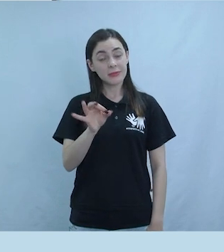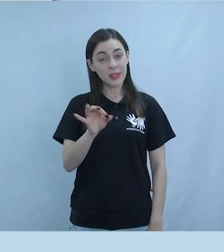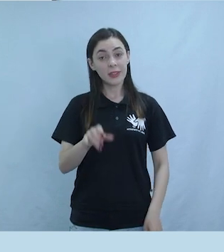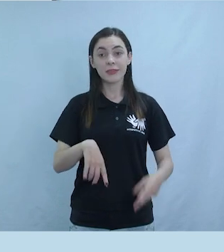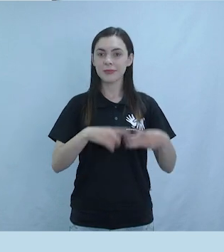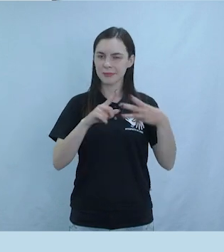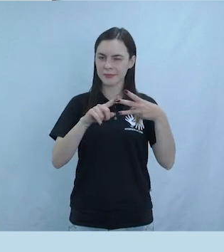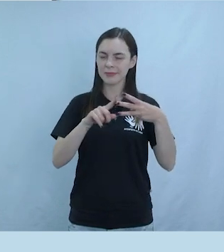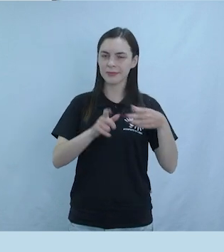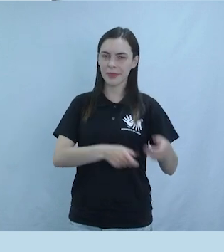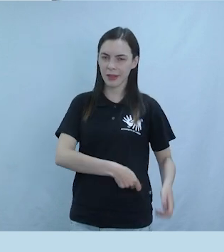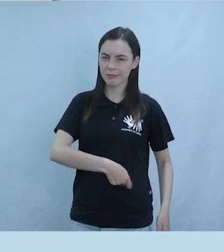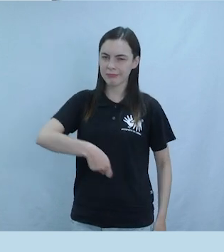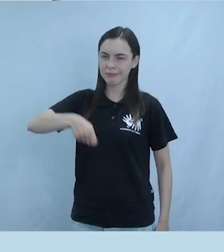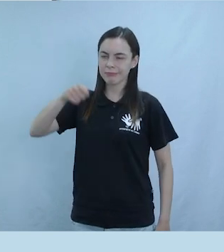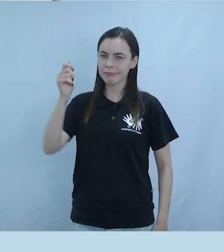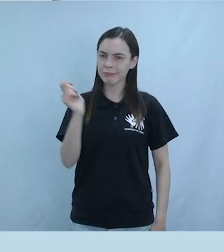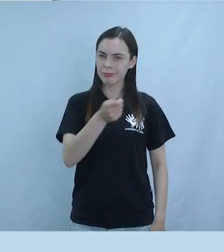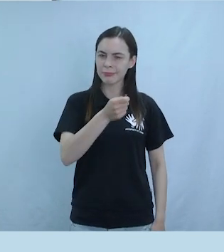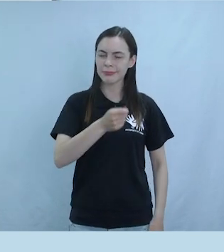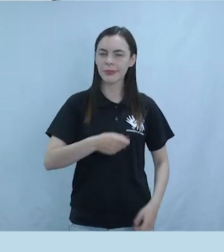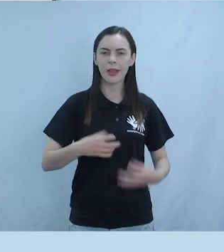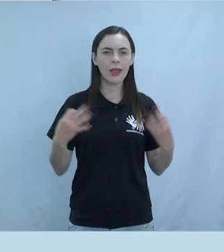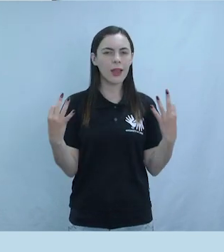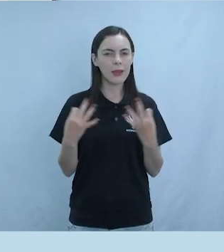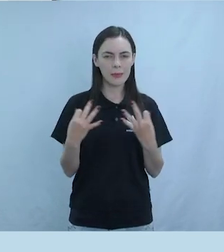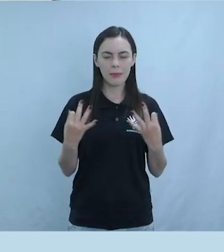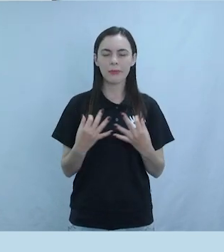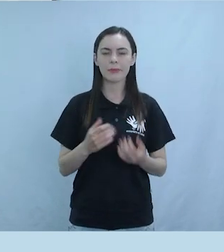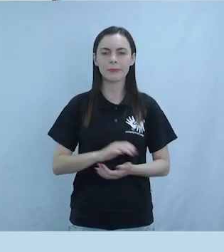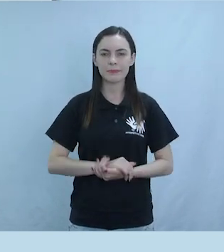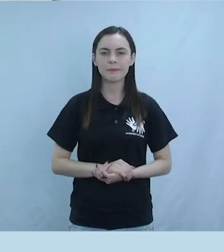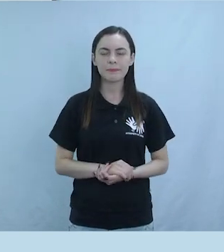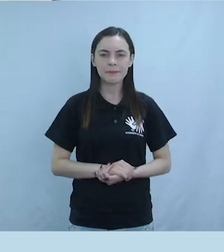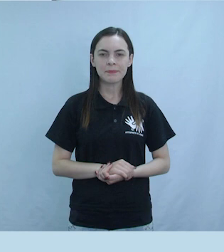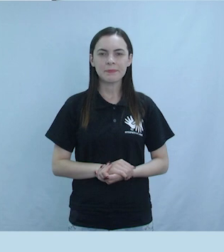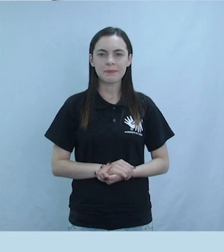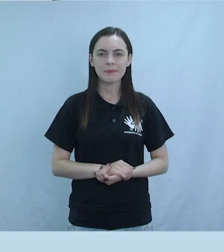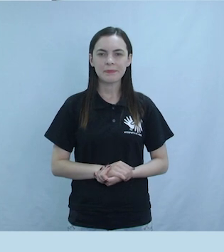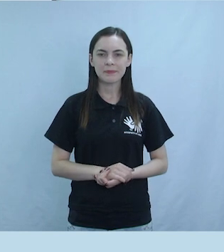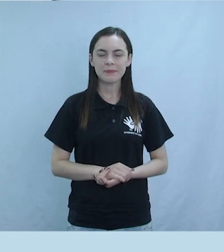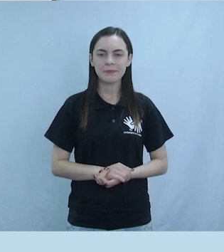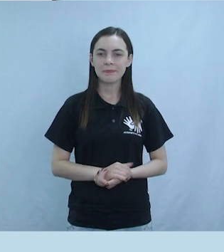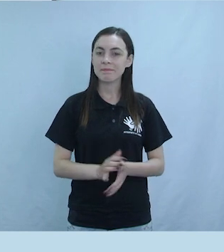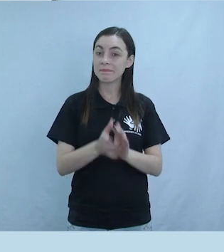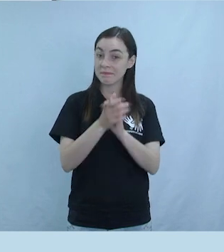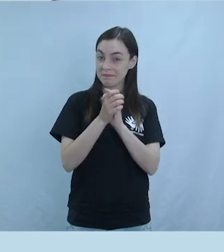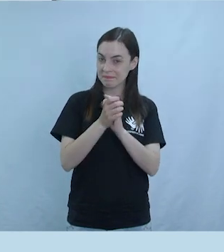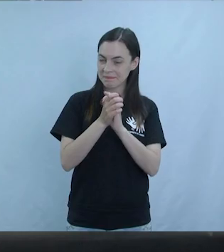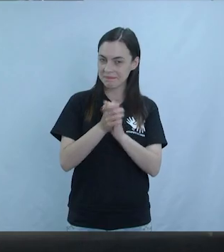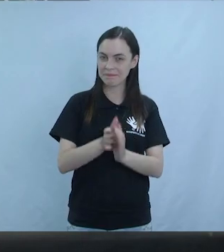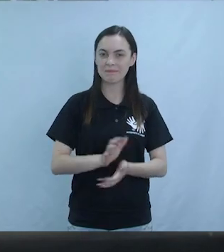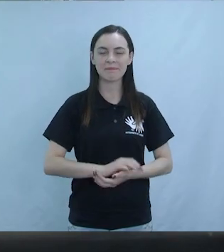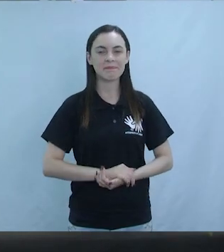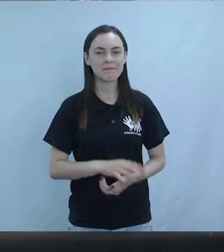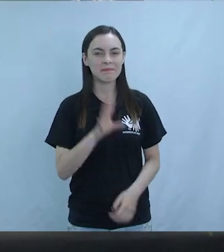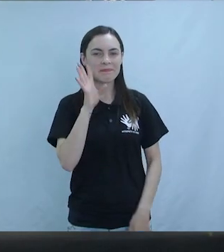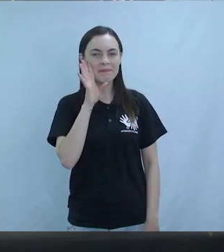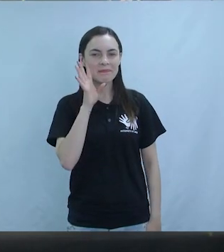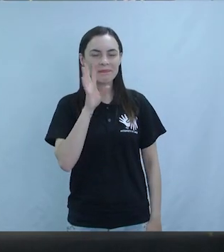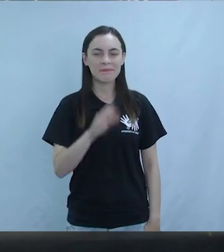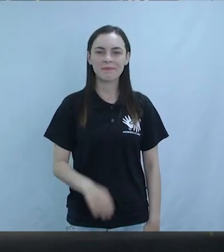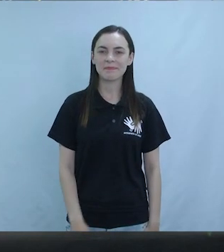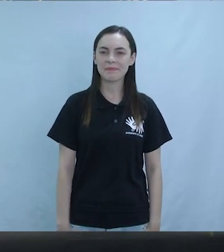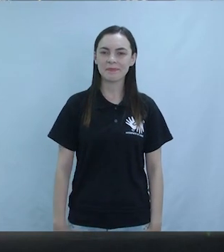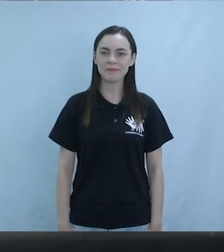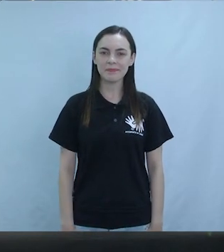Isso mesmo! As espadas! Perfeito! As espadas! Muito bom! Muito